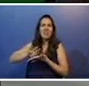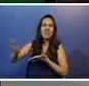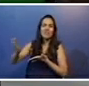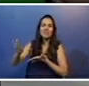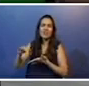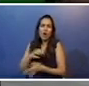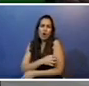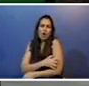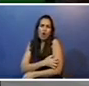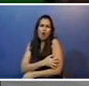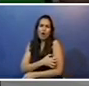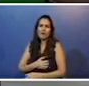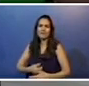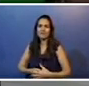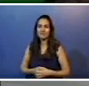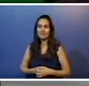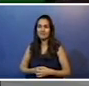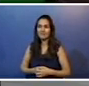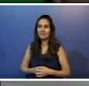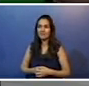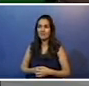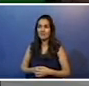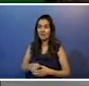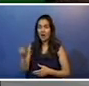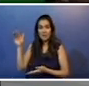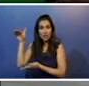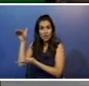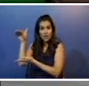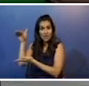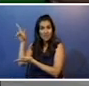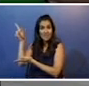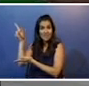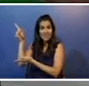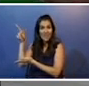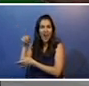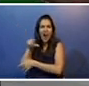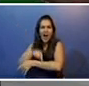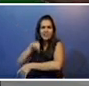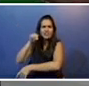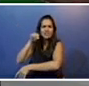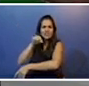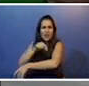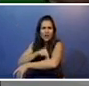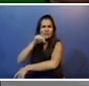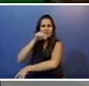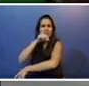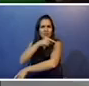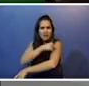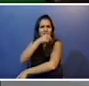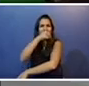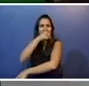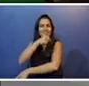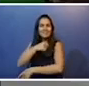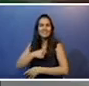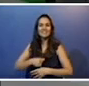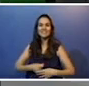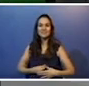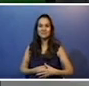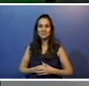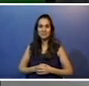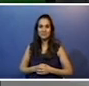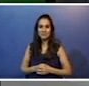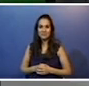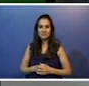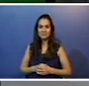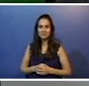essa garça, ela está se alimentando, tá? Dos carrapatinhos que estão aqui, ó, em